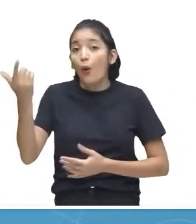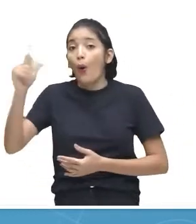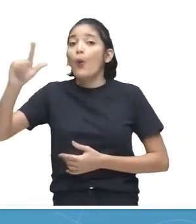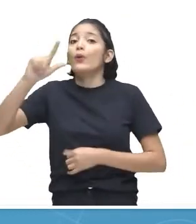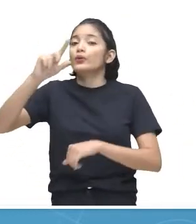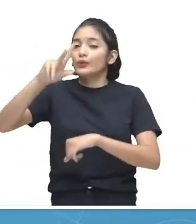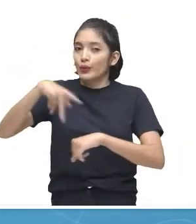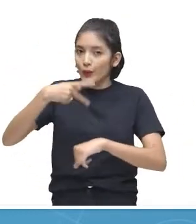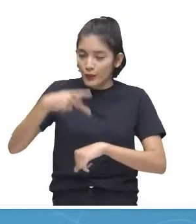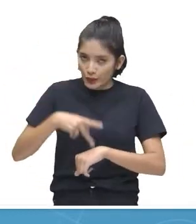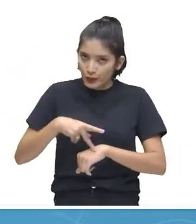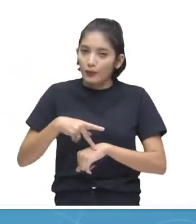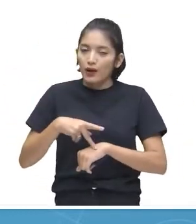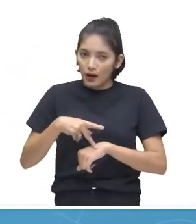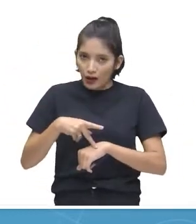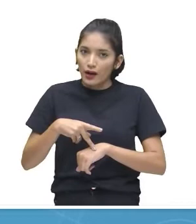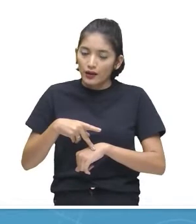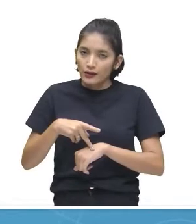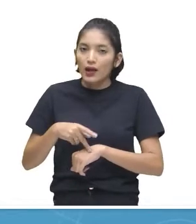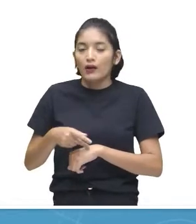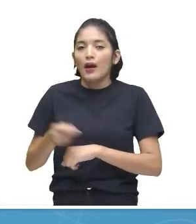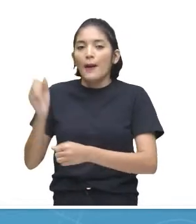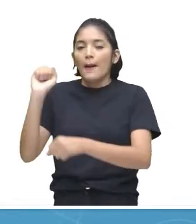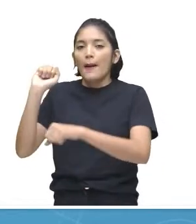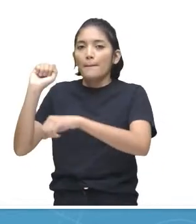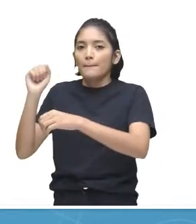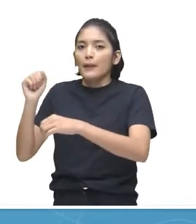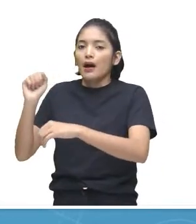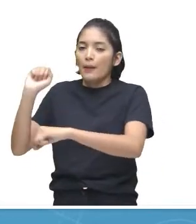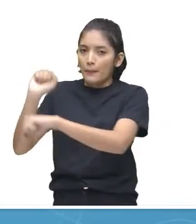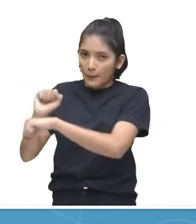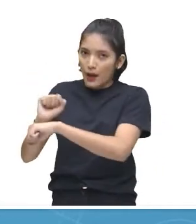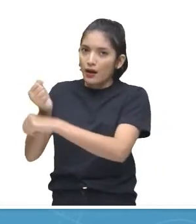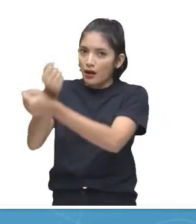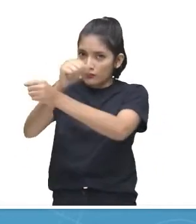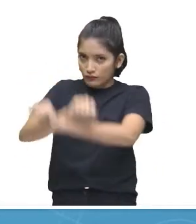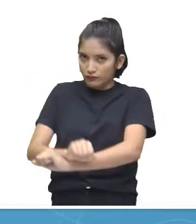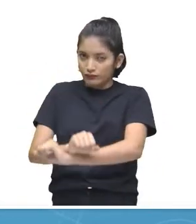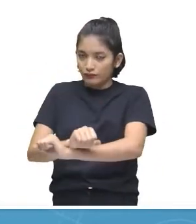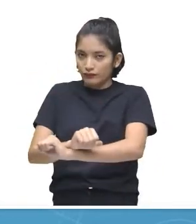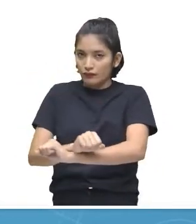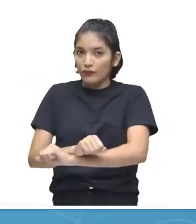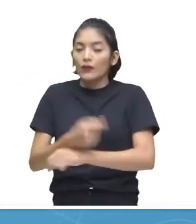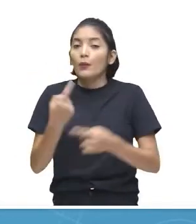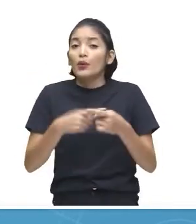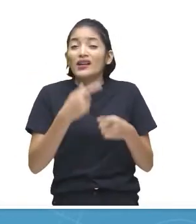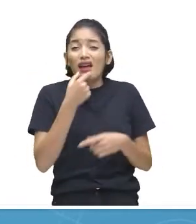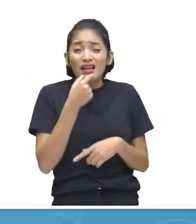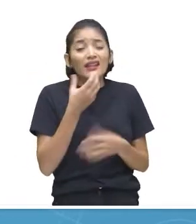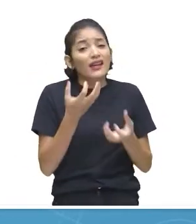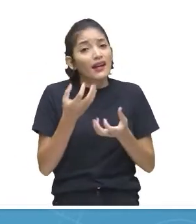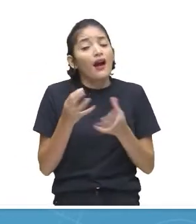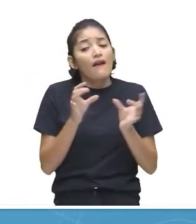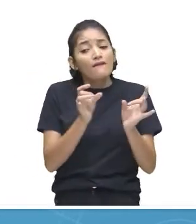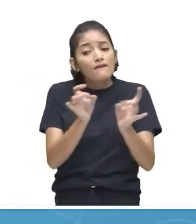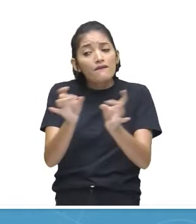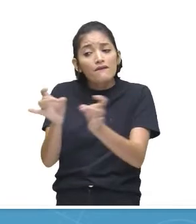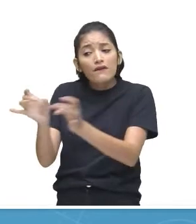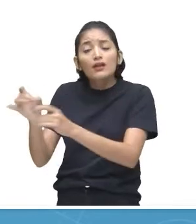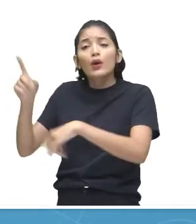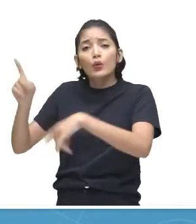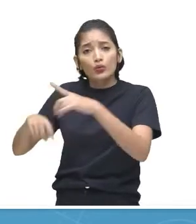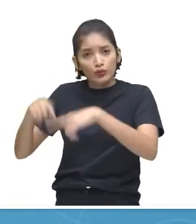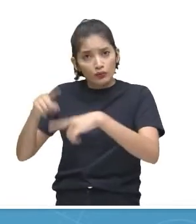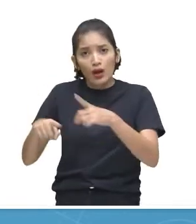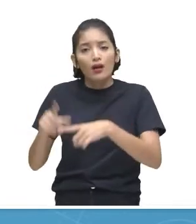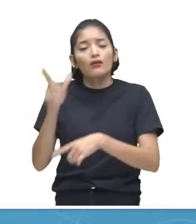países pela abolição à escravidão. Não é porque a Inglaterra era boazinha, não. Porque a Inglaterra queria vender seus produtos para o maior mercado,